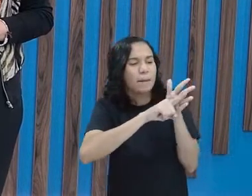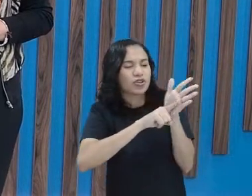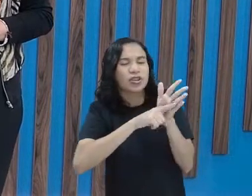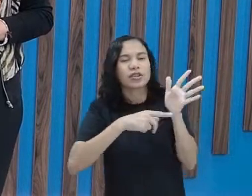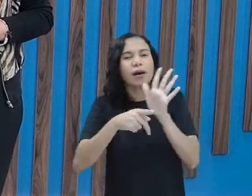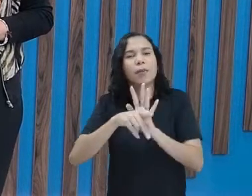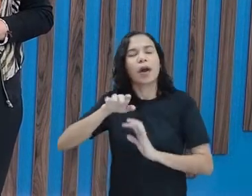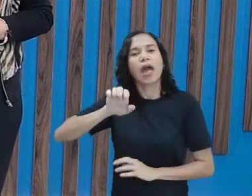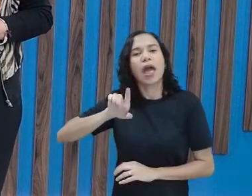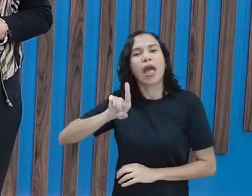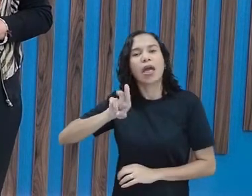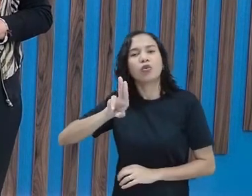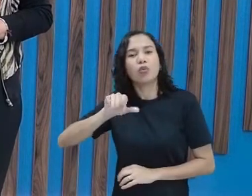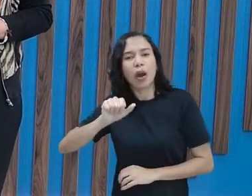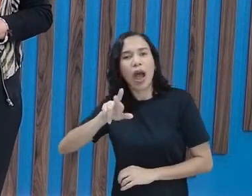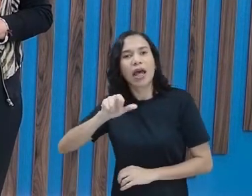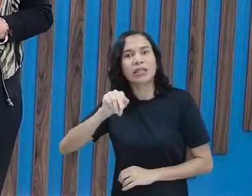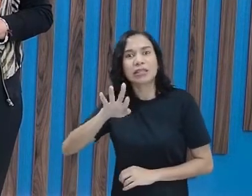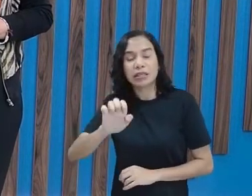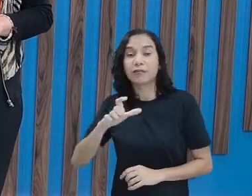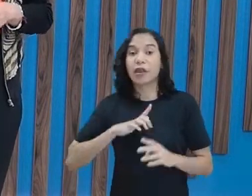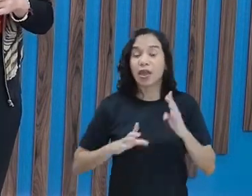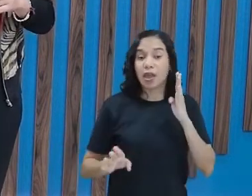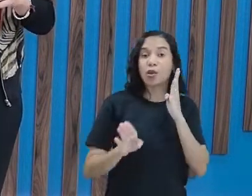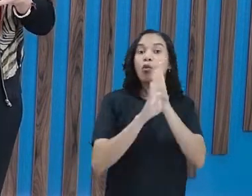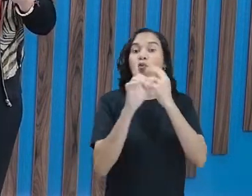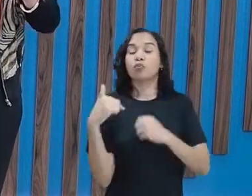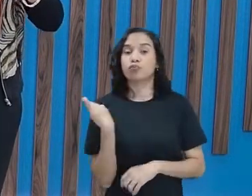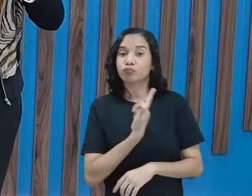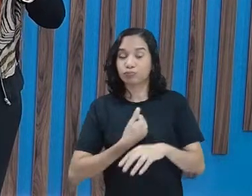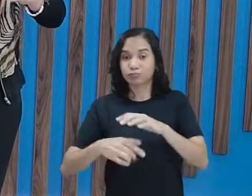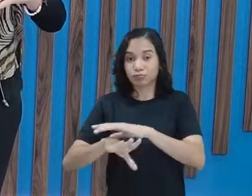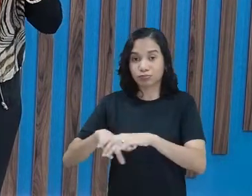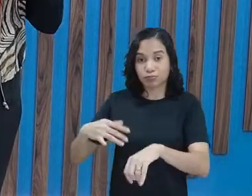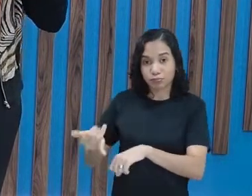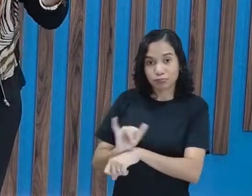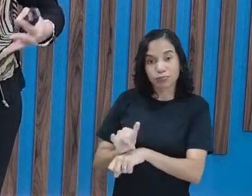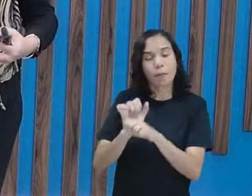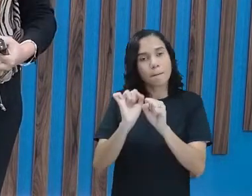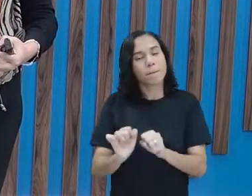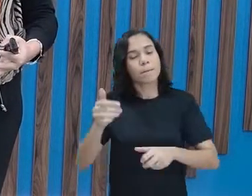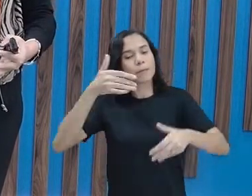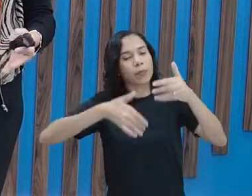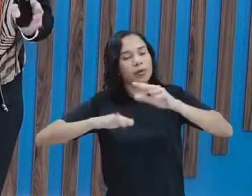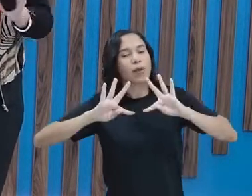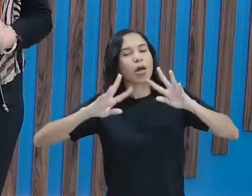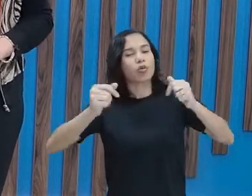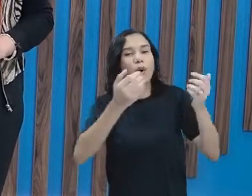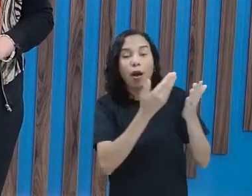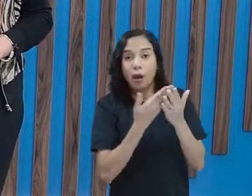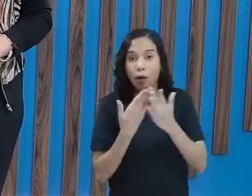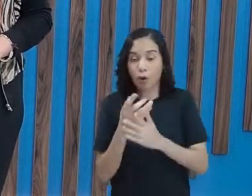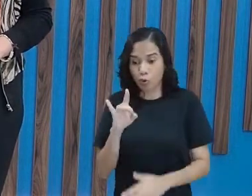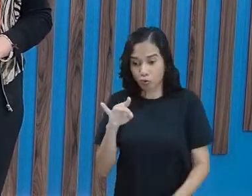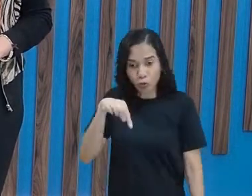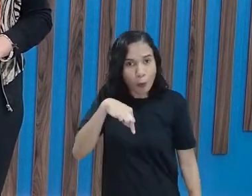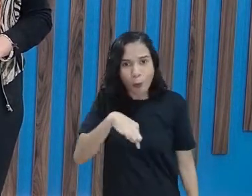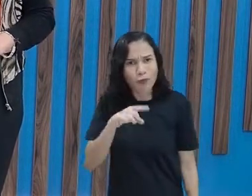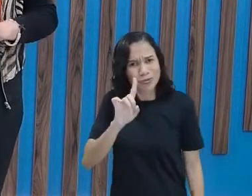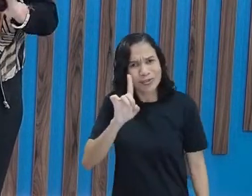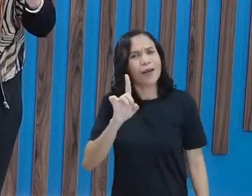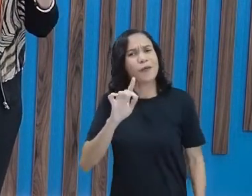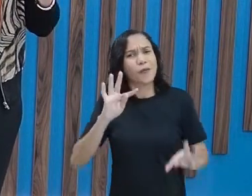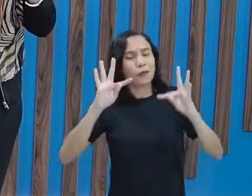Educa Recife, encontra o nosso canal e por lá você pode assistir todas as nossas aulas, não apenas as de hoje,